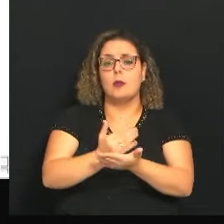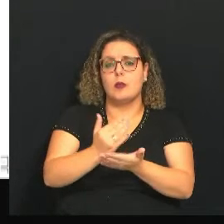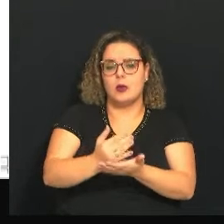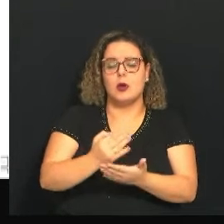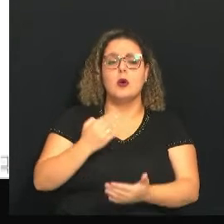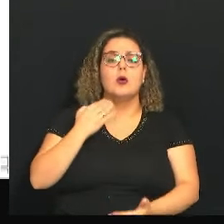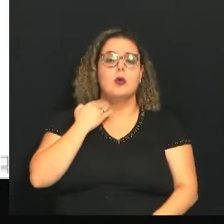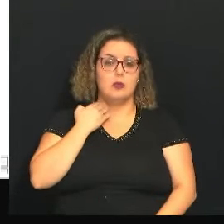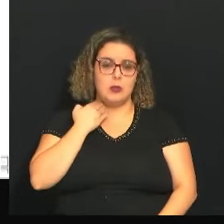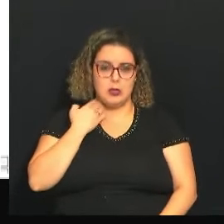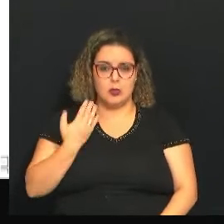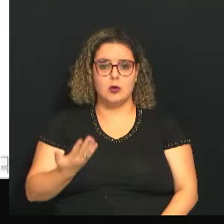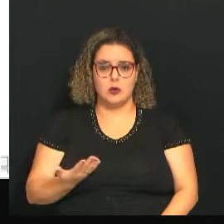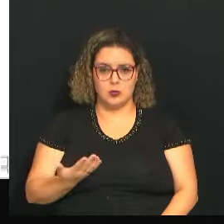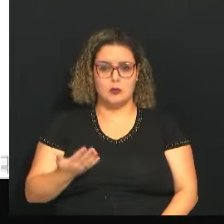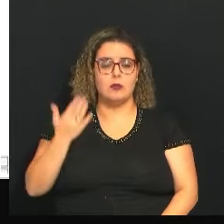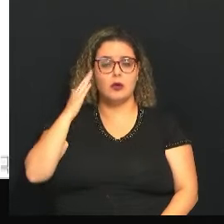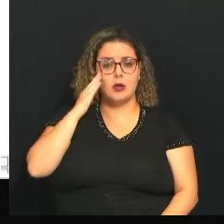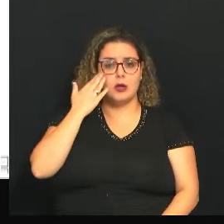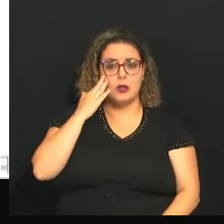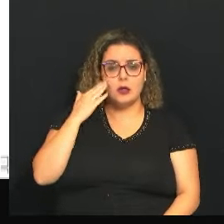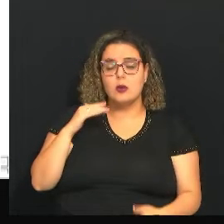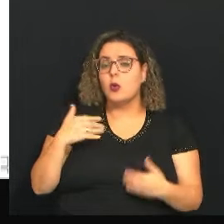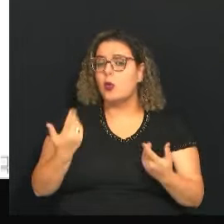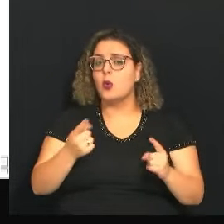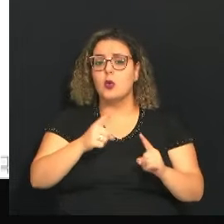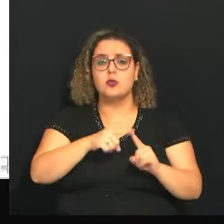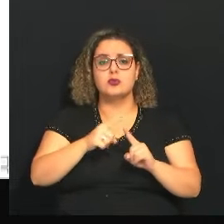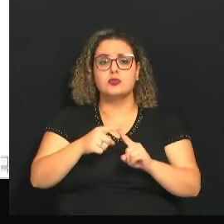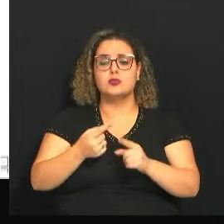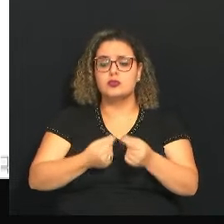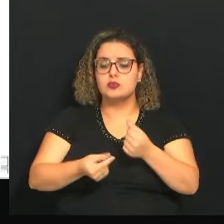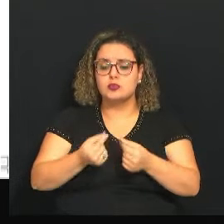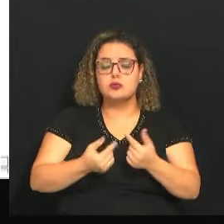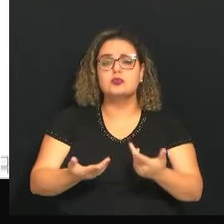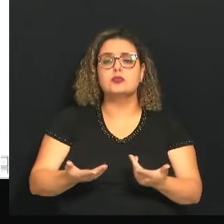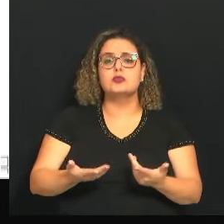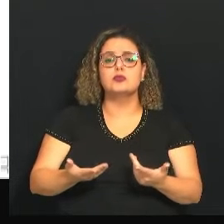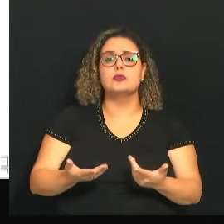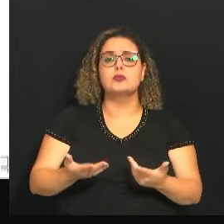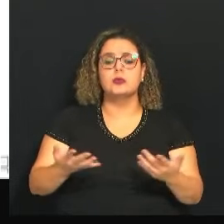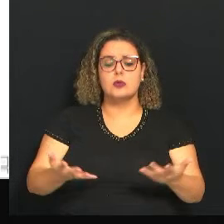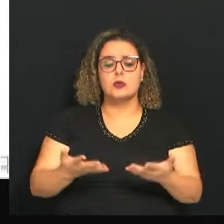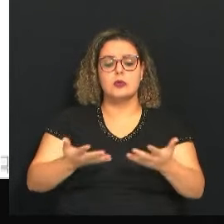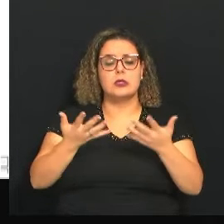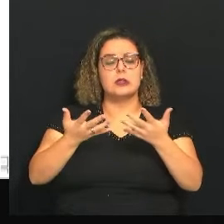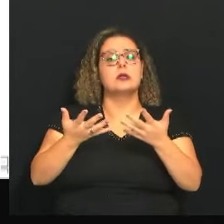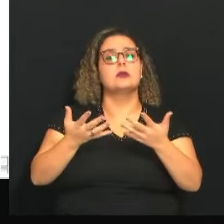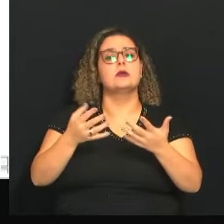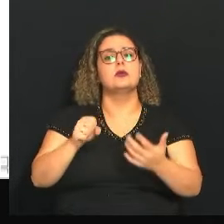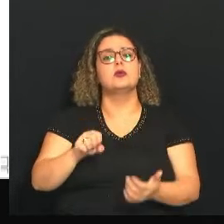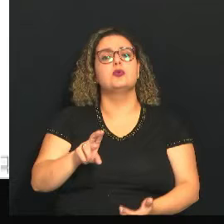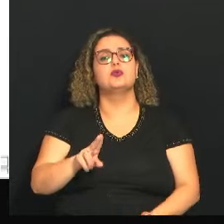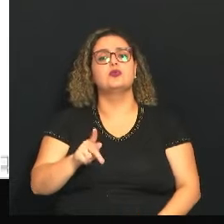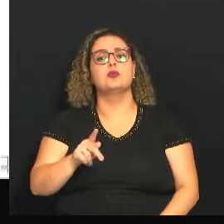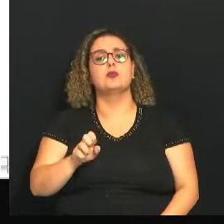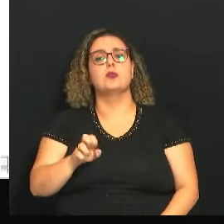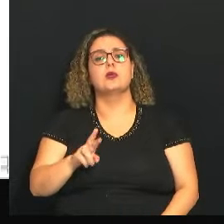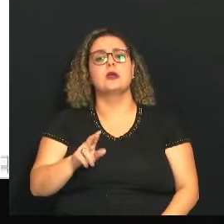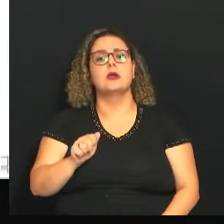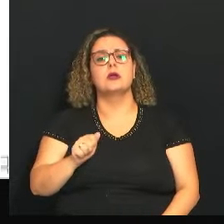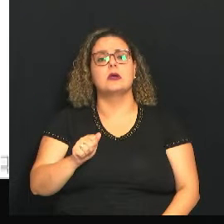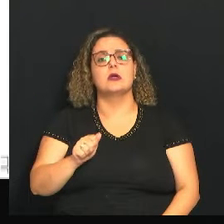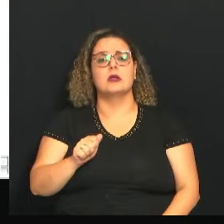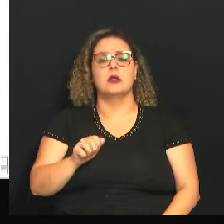melhor que tipo de recurso que é esse que está compondo esse superávit, a gente chama o caixa, o